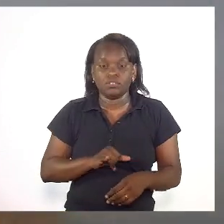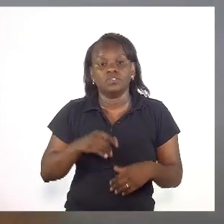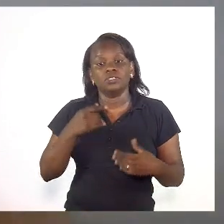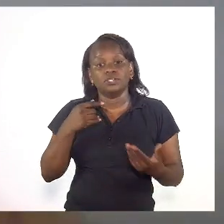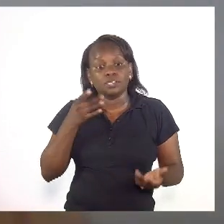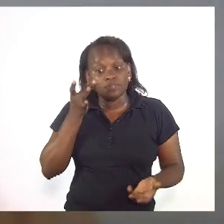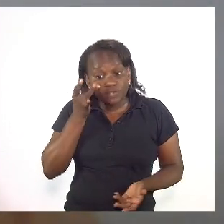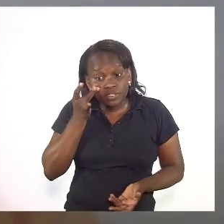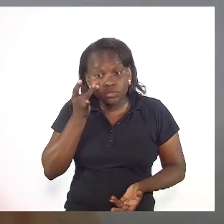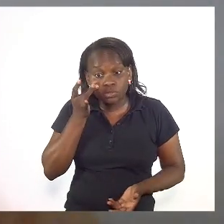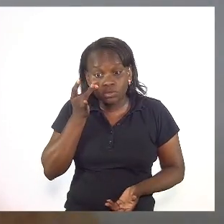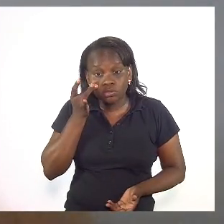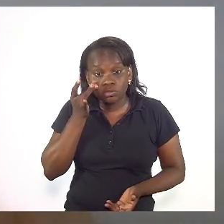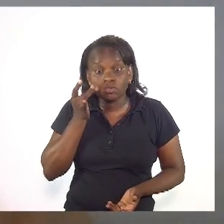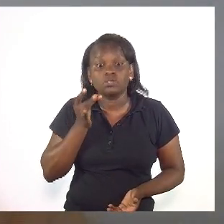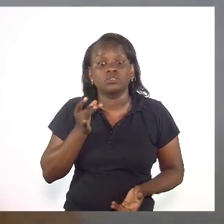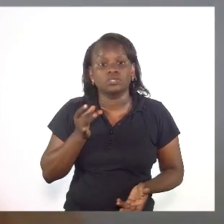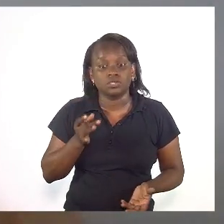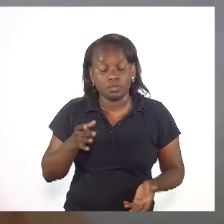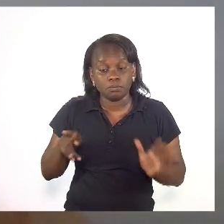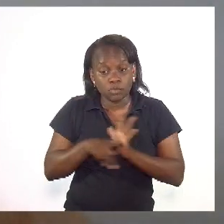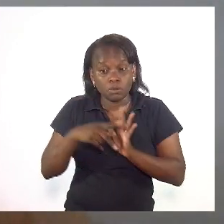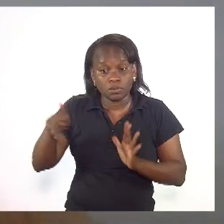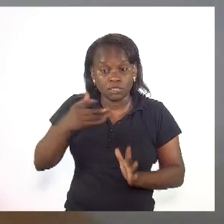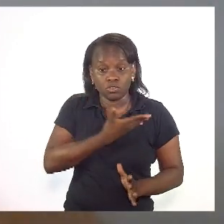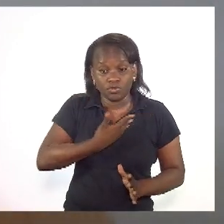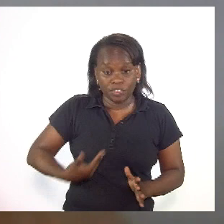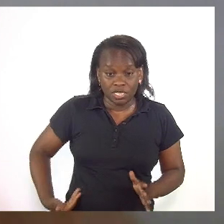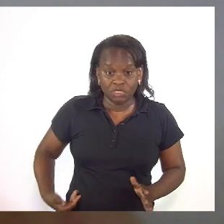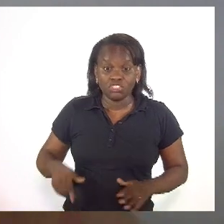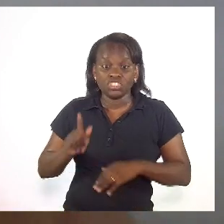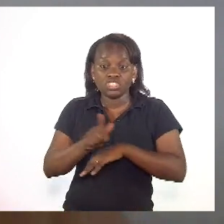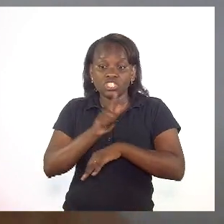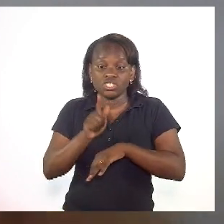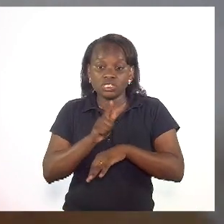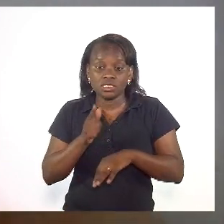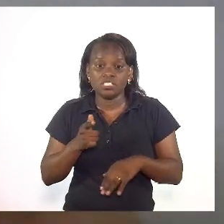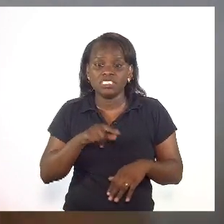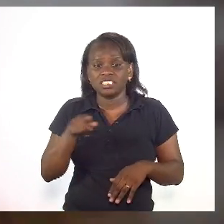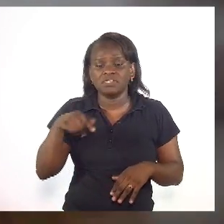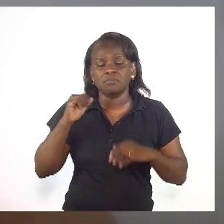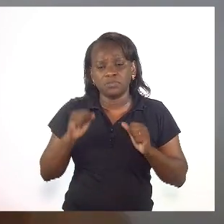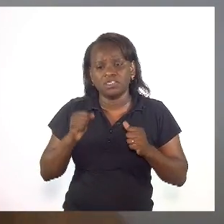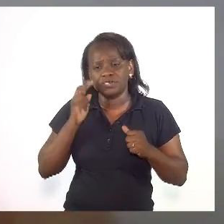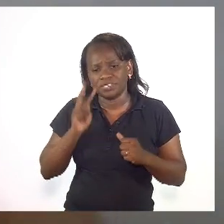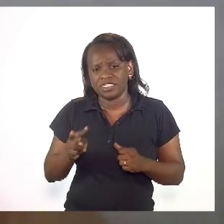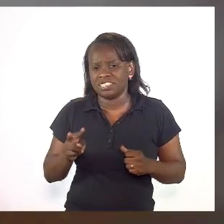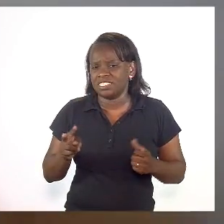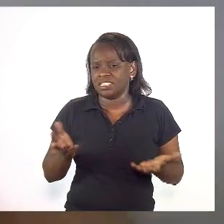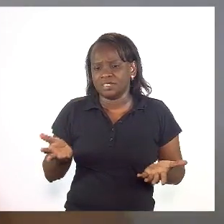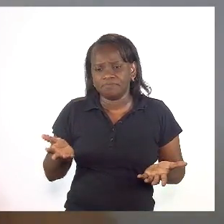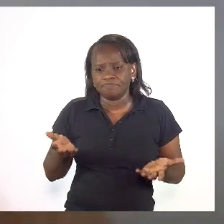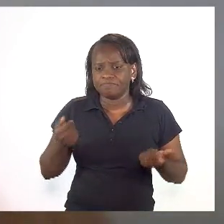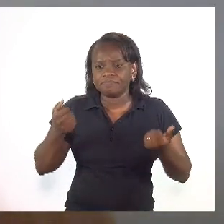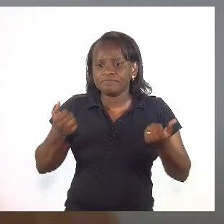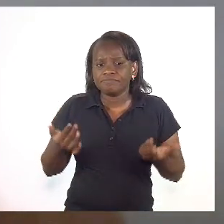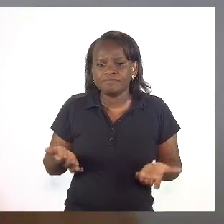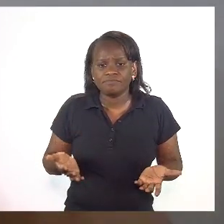viu, por parte do governo, uma gestão que a gente pode considerar, no mínimo,